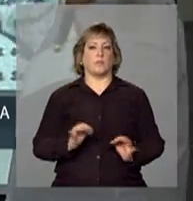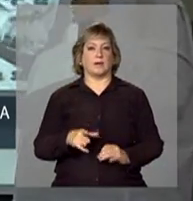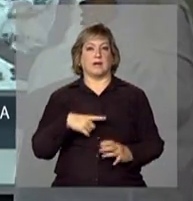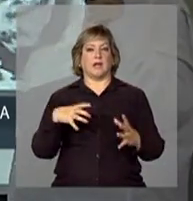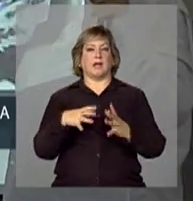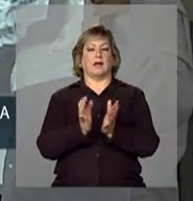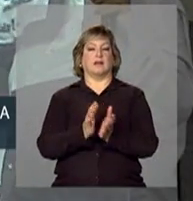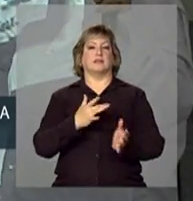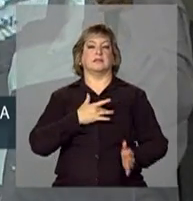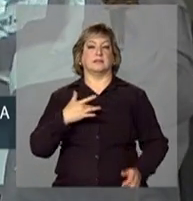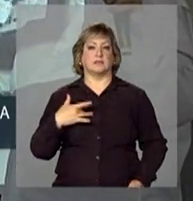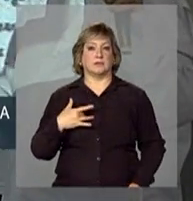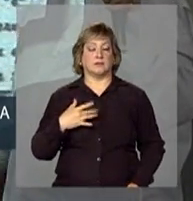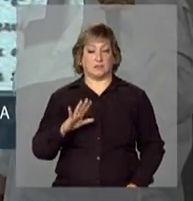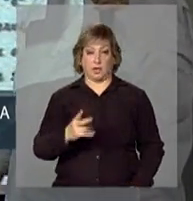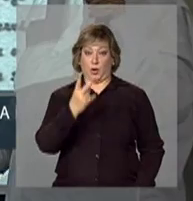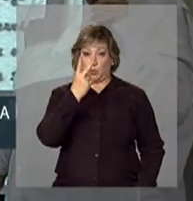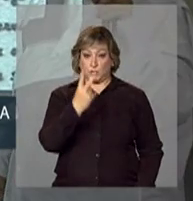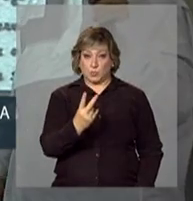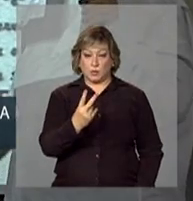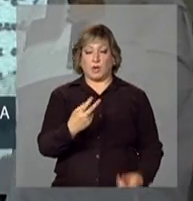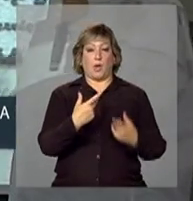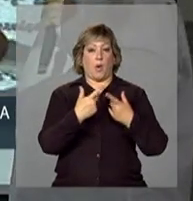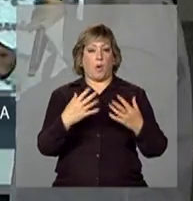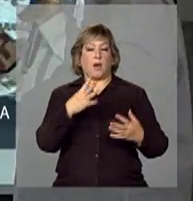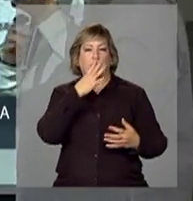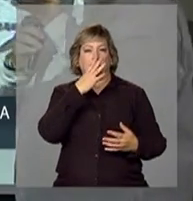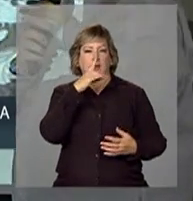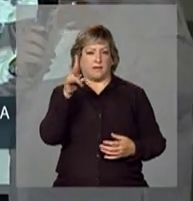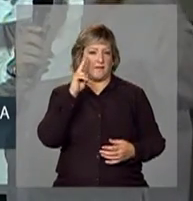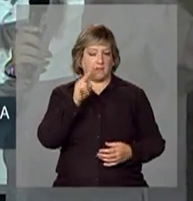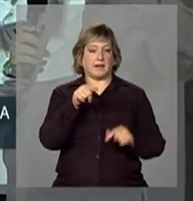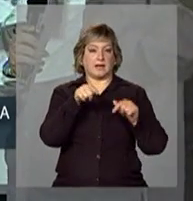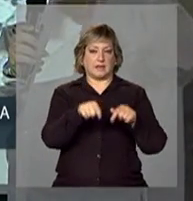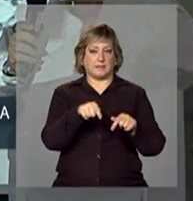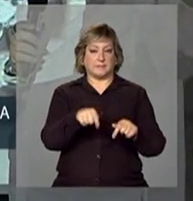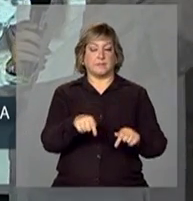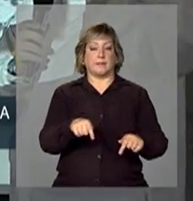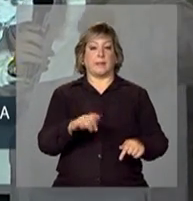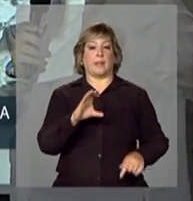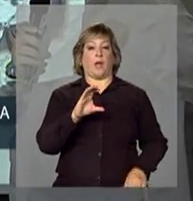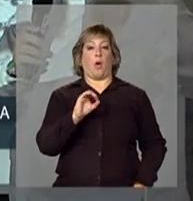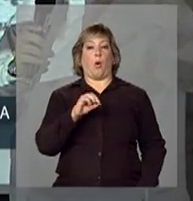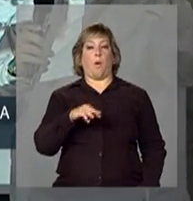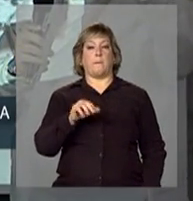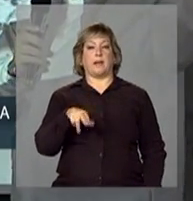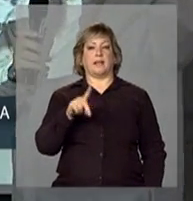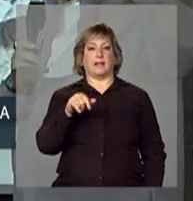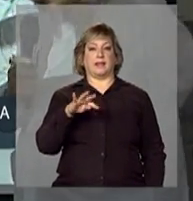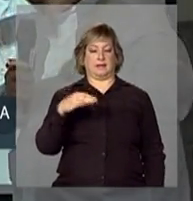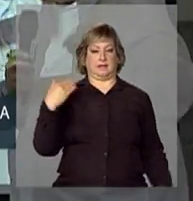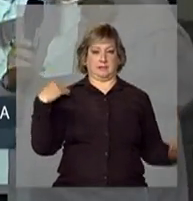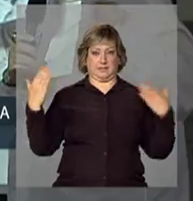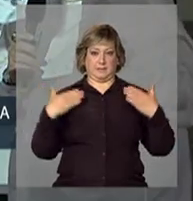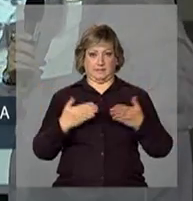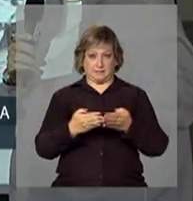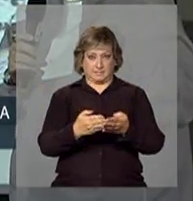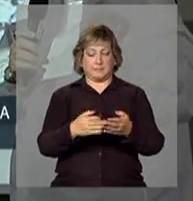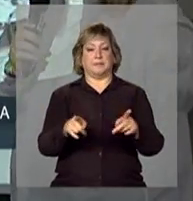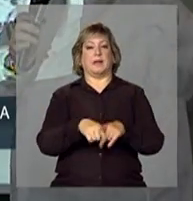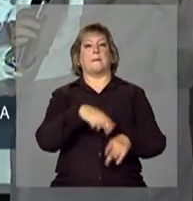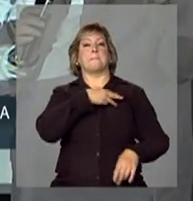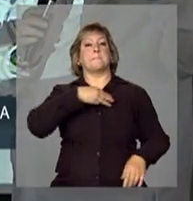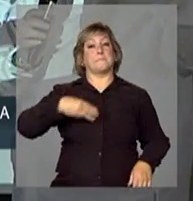Saúde. Duas observações complementares aqui. Reparem que o comandante do CNMAR, em carta para o ministro da